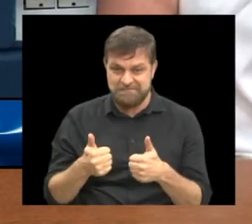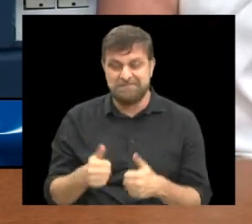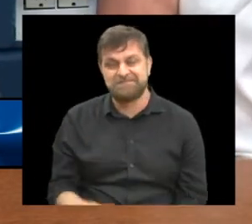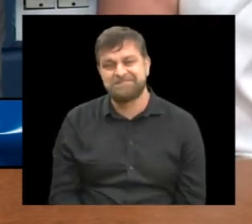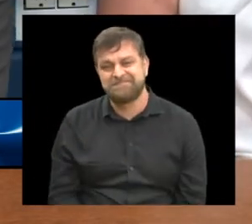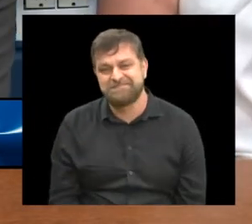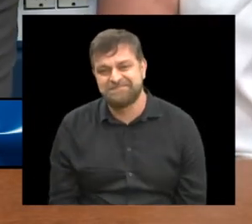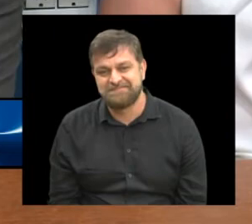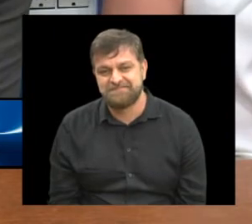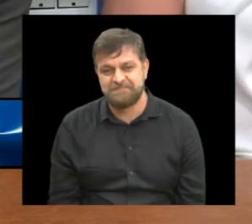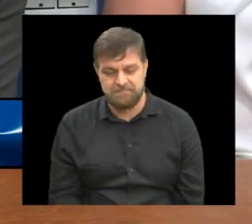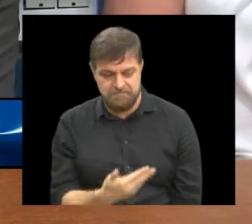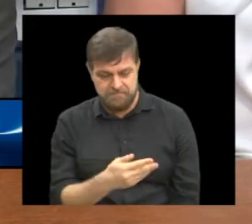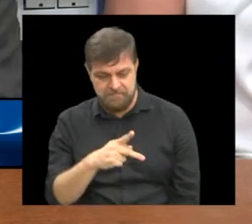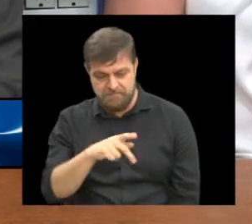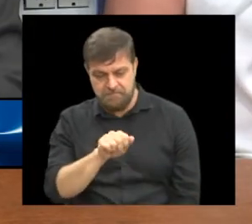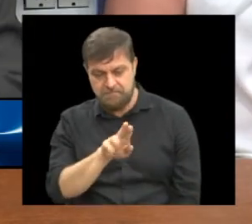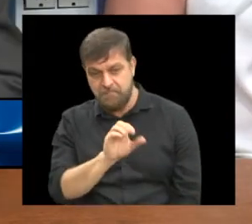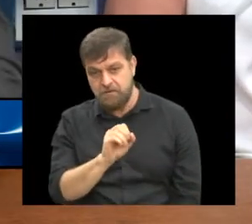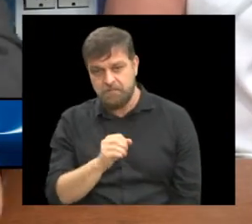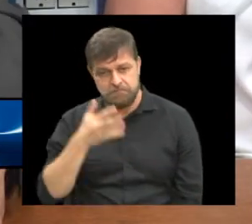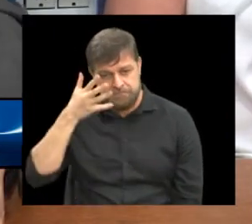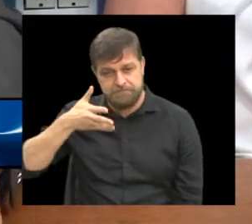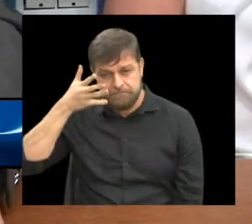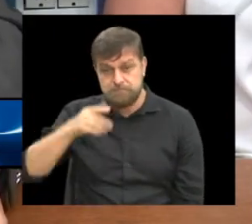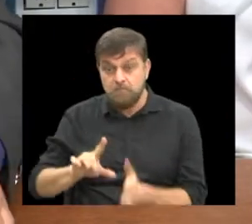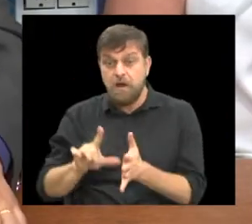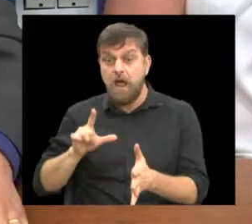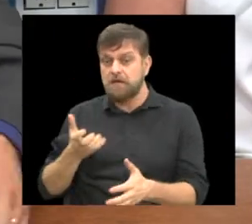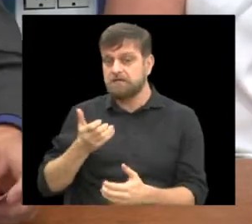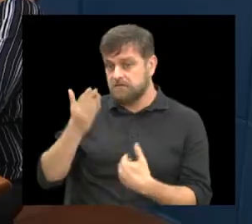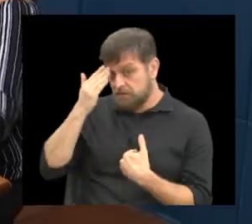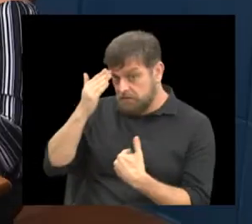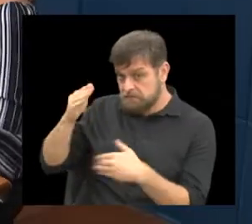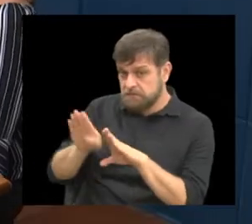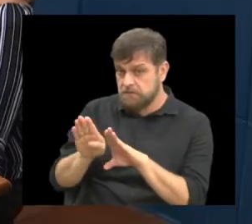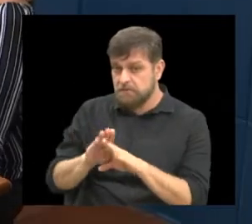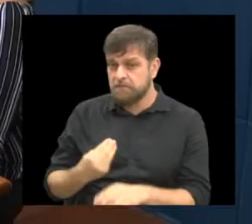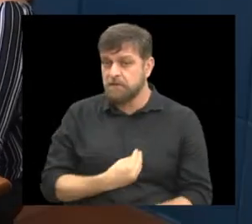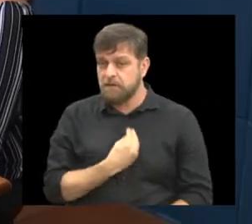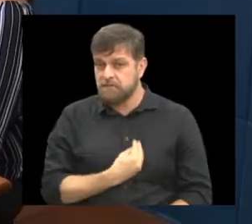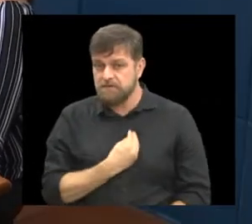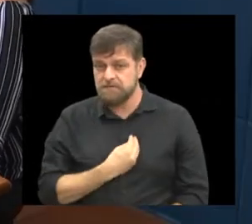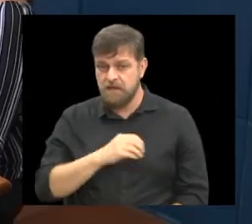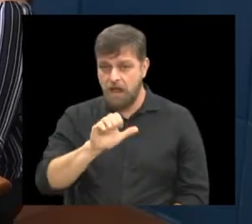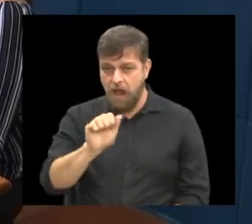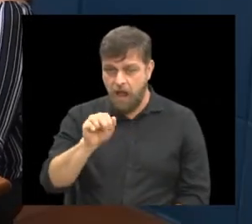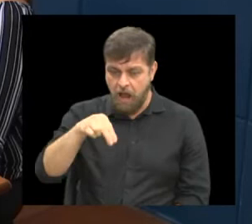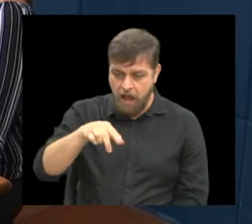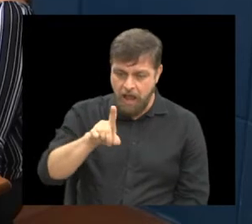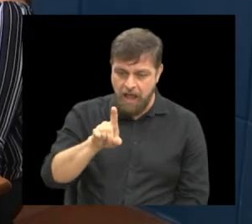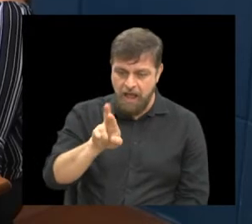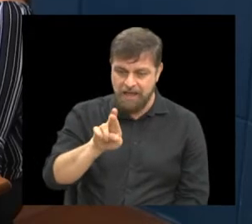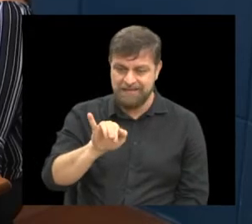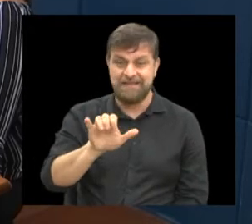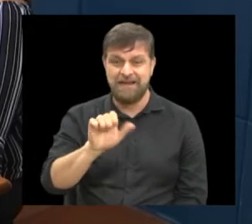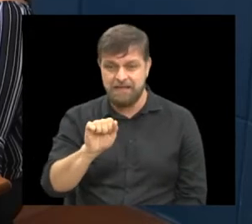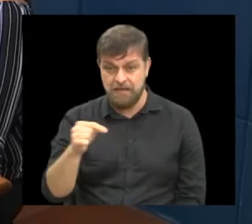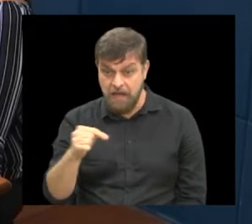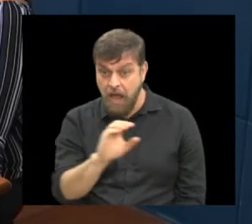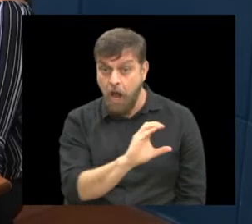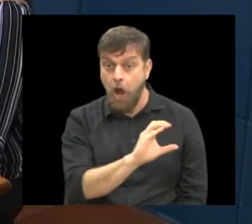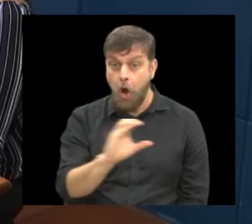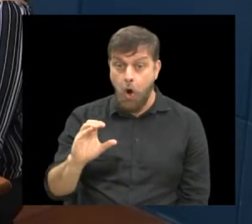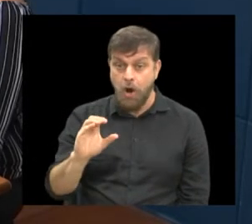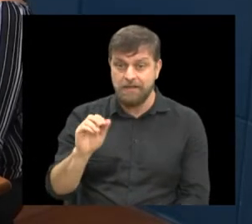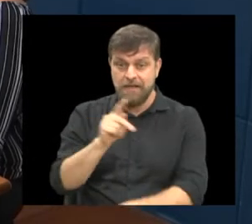vez mais. Paulo, está com você, meu amigo. Antes eu queria agradecer também a presença da Andréia Fiorello aqui, que é a